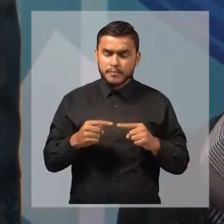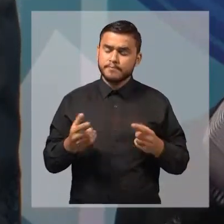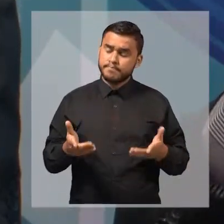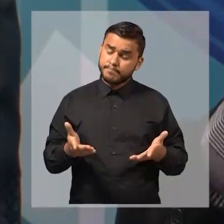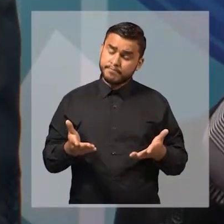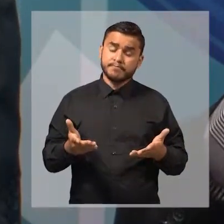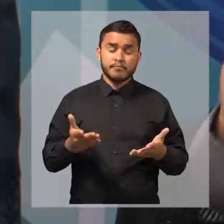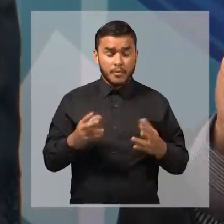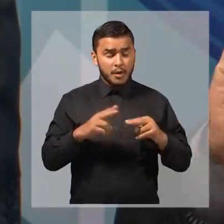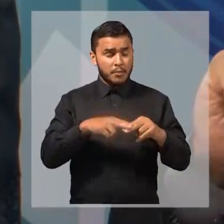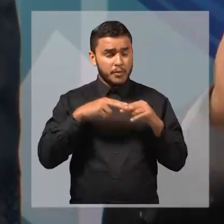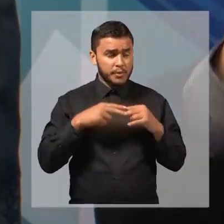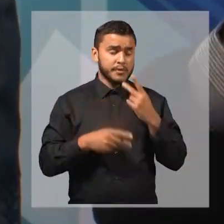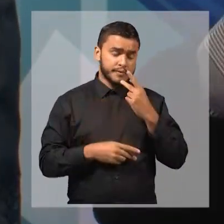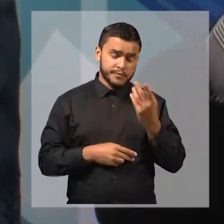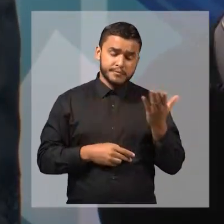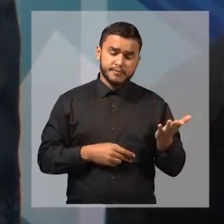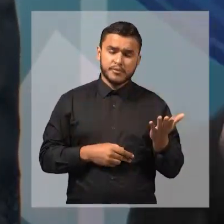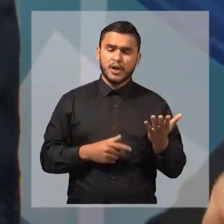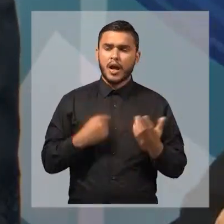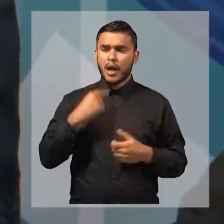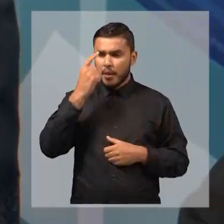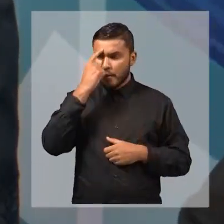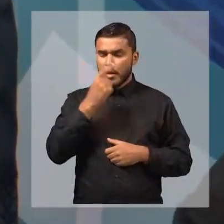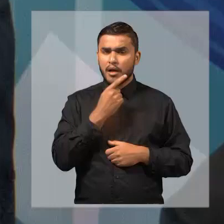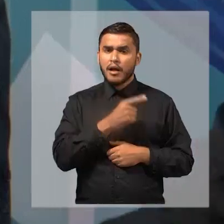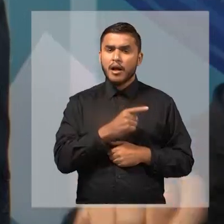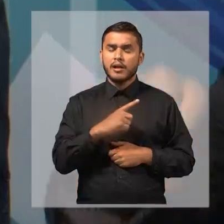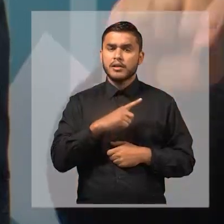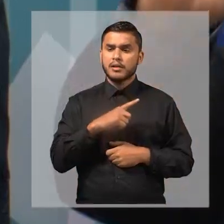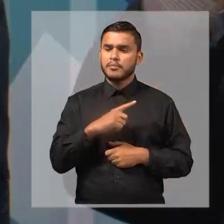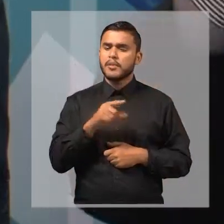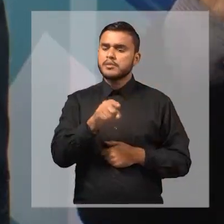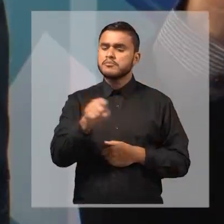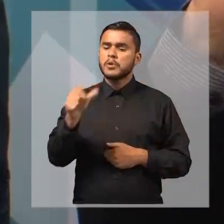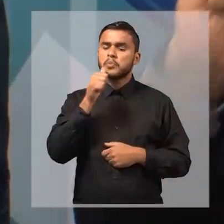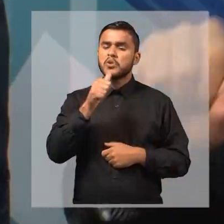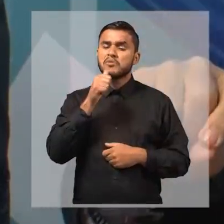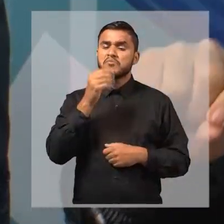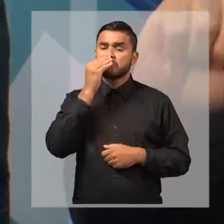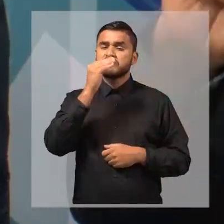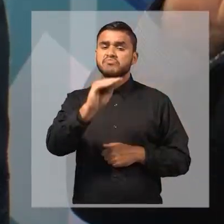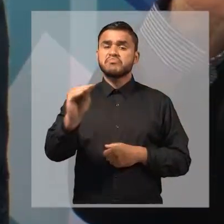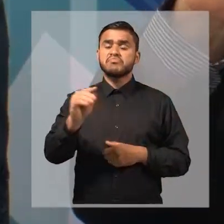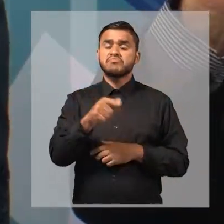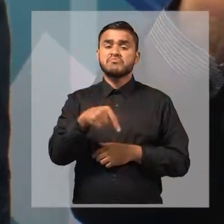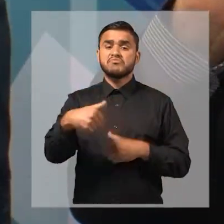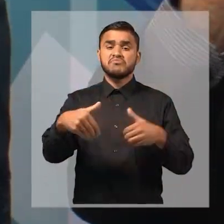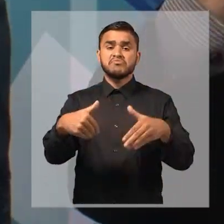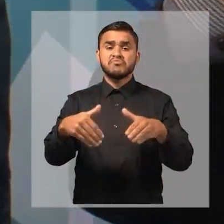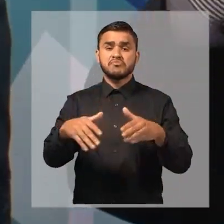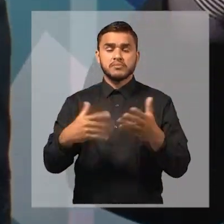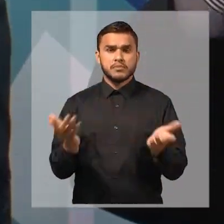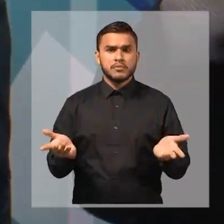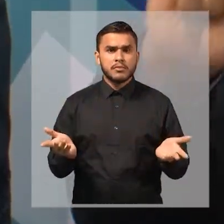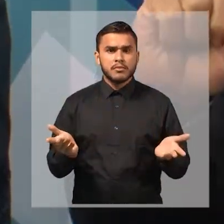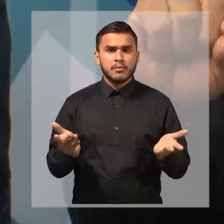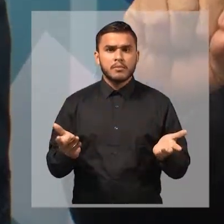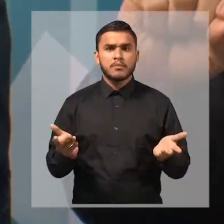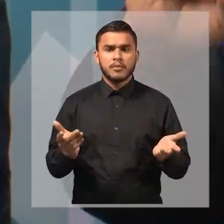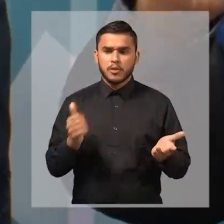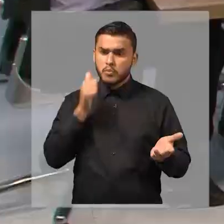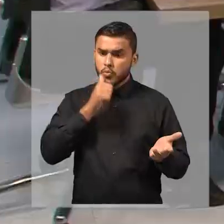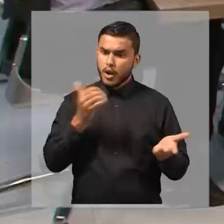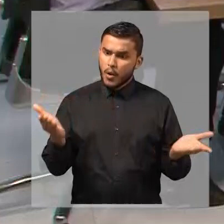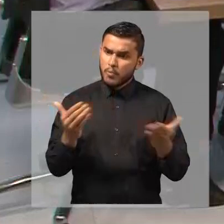da tentativa da desvalorização da mulher, no momento em que a mulher tem